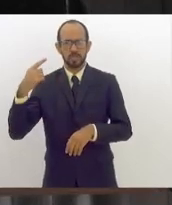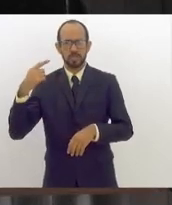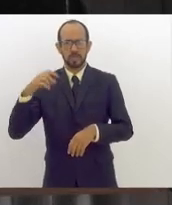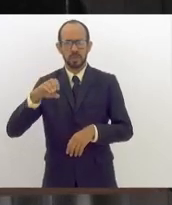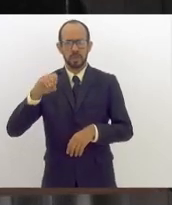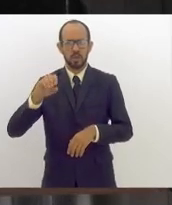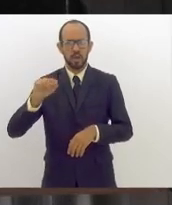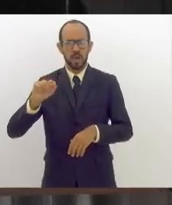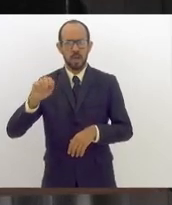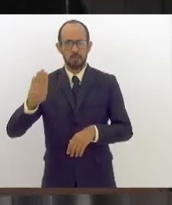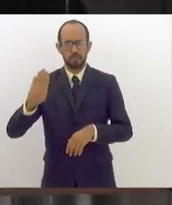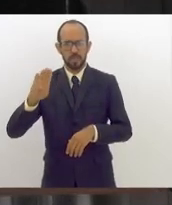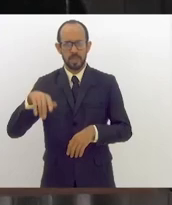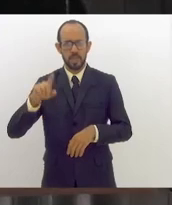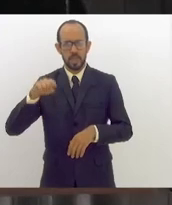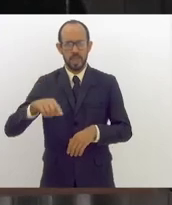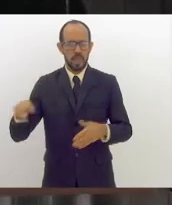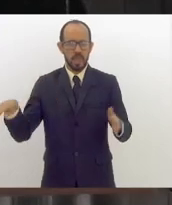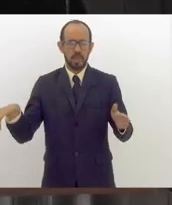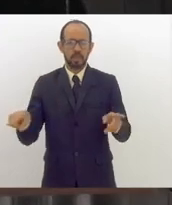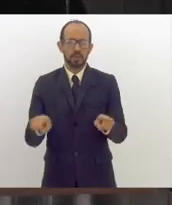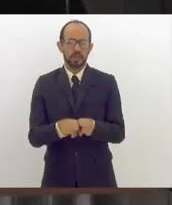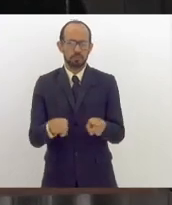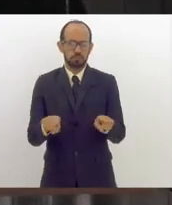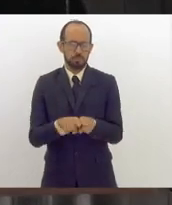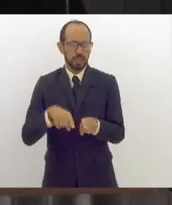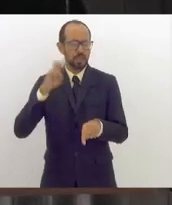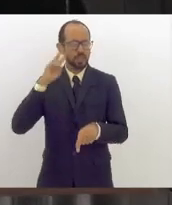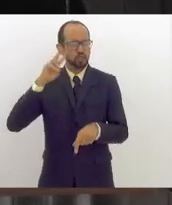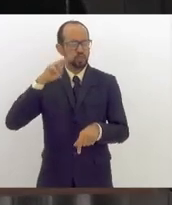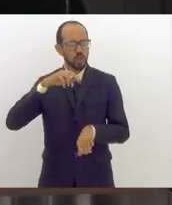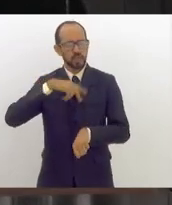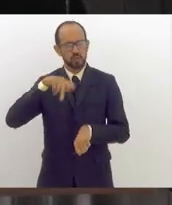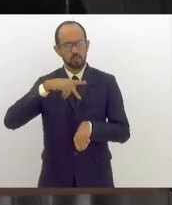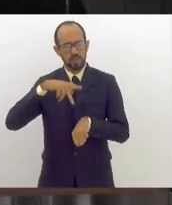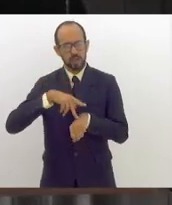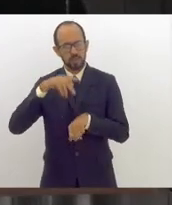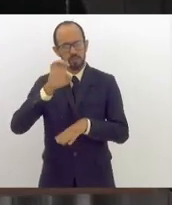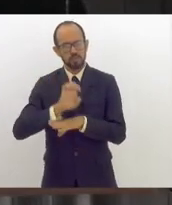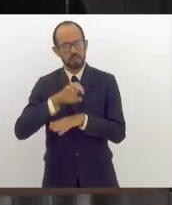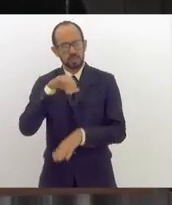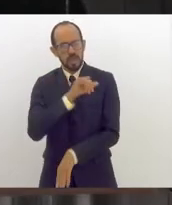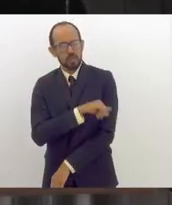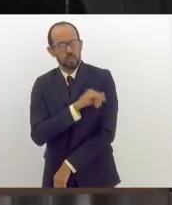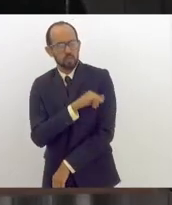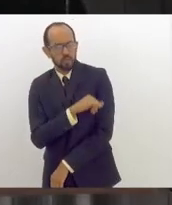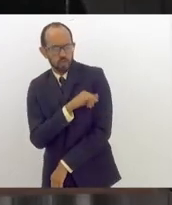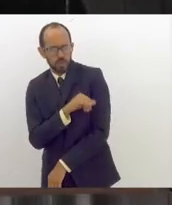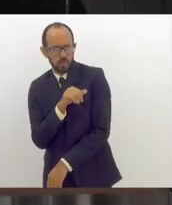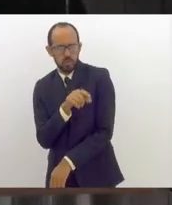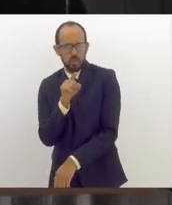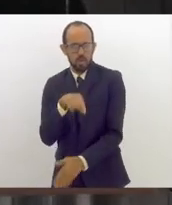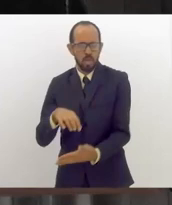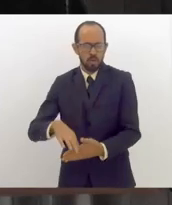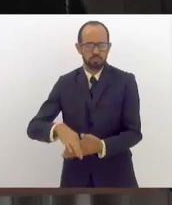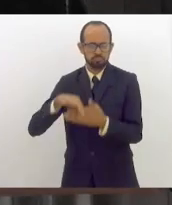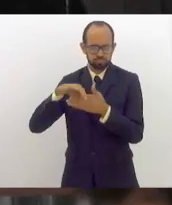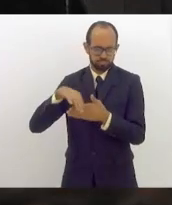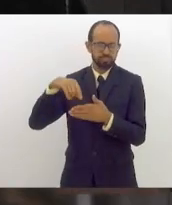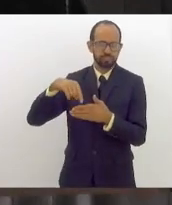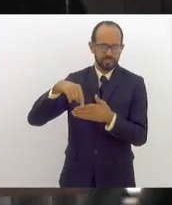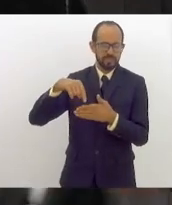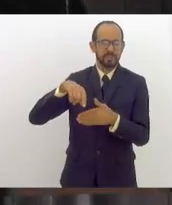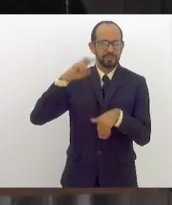constitutivas da história da Nação e o estado do Rio de Janeiro está no centro da nossa memória institucional foi aqui